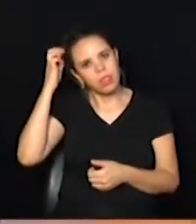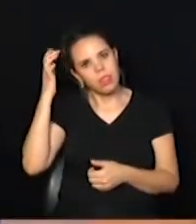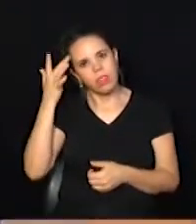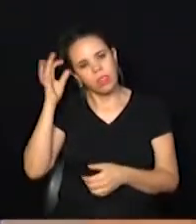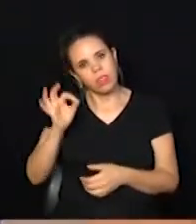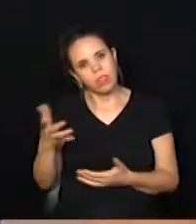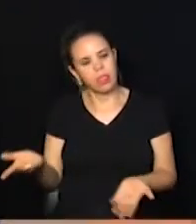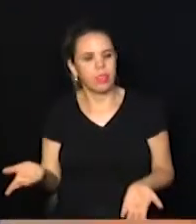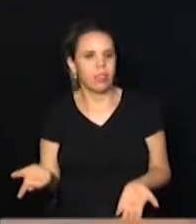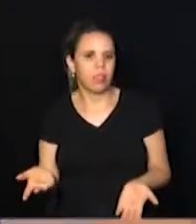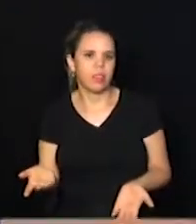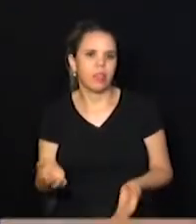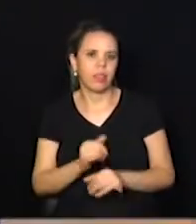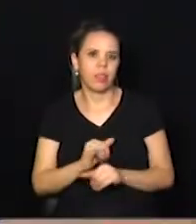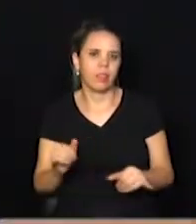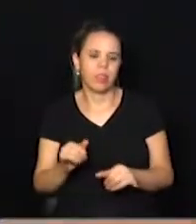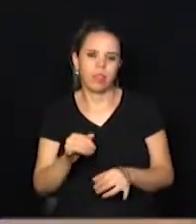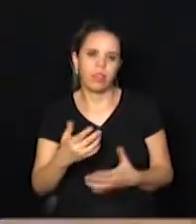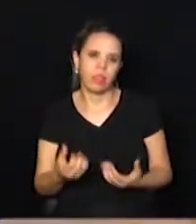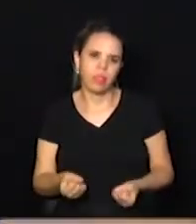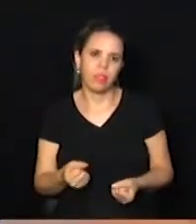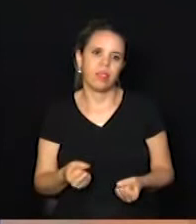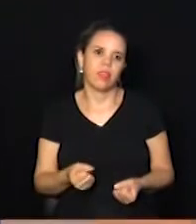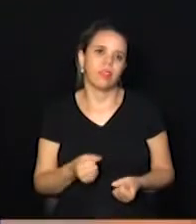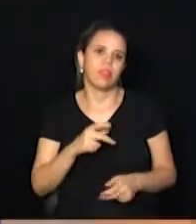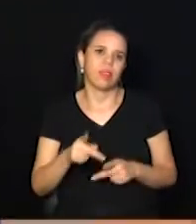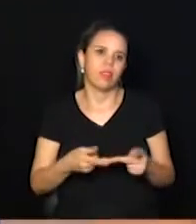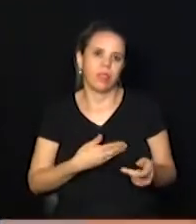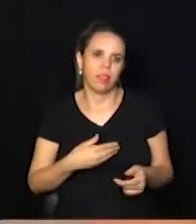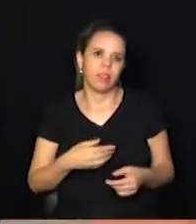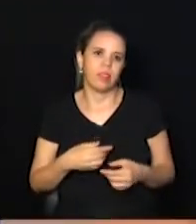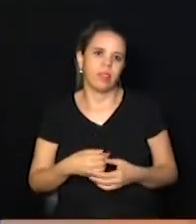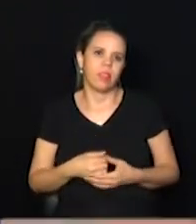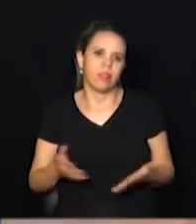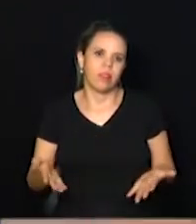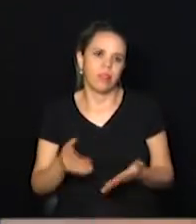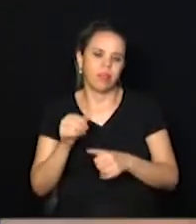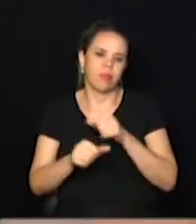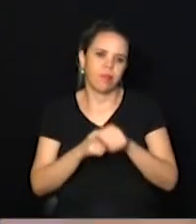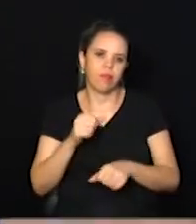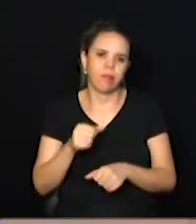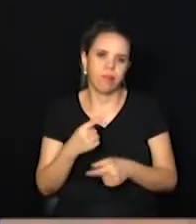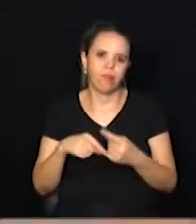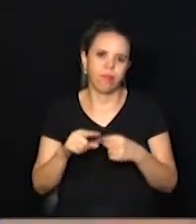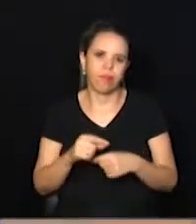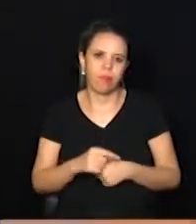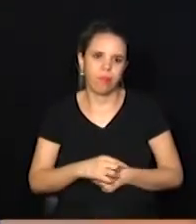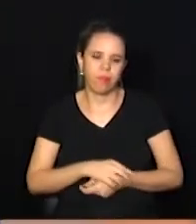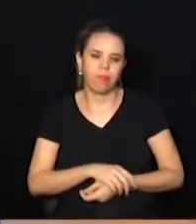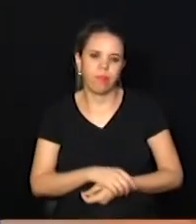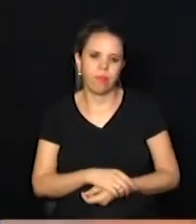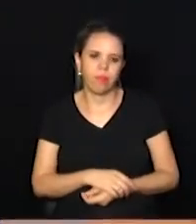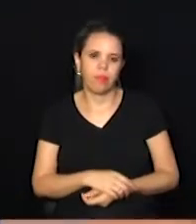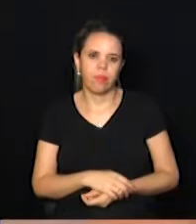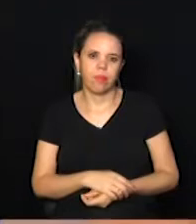certo. E quando a campanha estava em crise, vamos lá para o meio da molecada, vamos fazer barulho, que isso vira jogo, e virou o jogo. Pessoal, eu